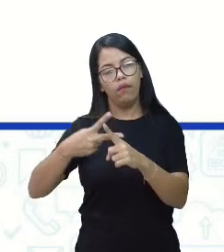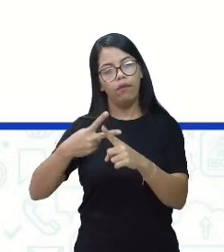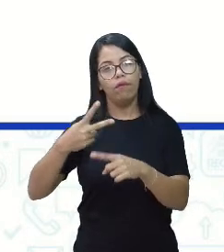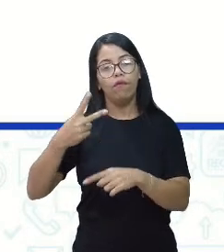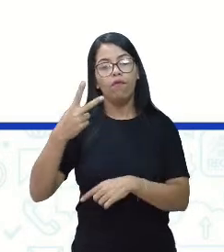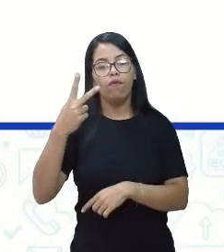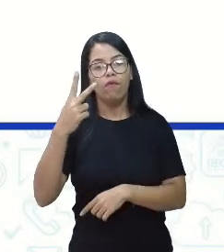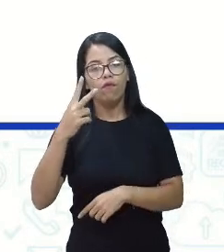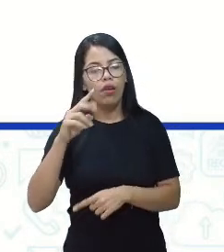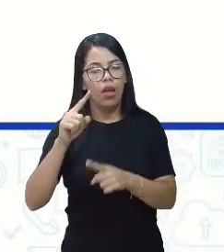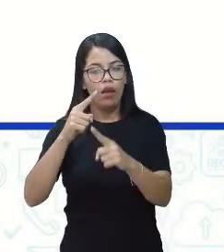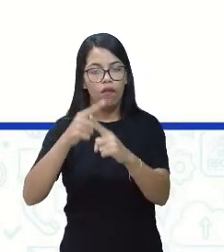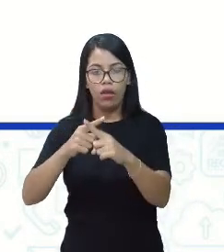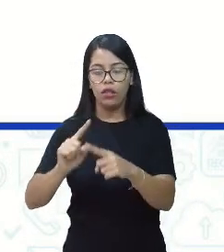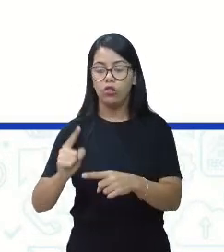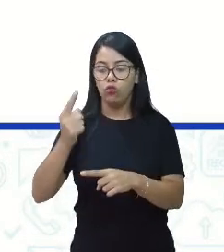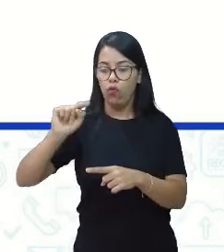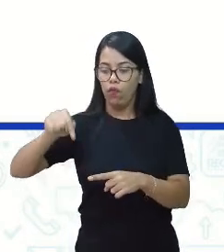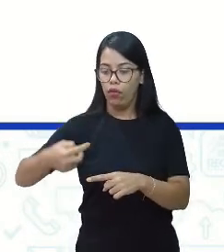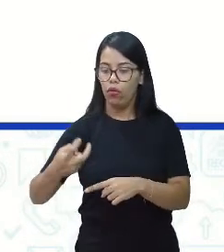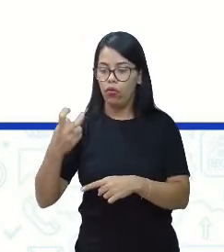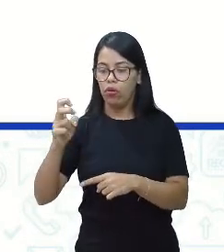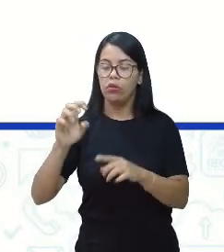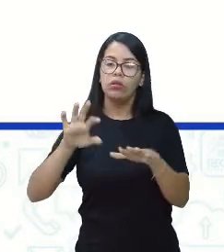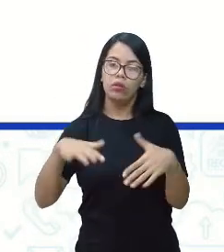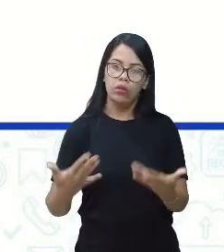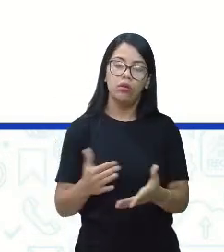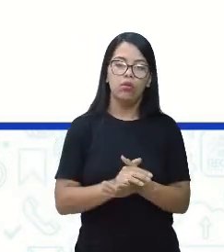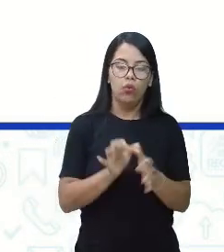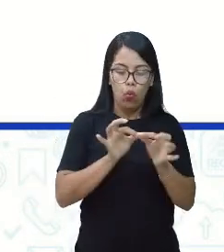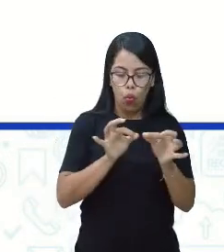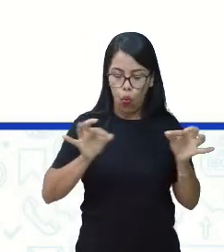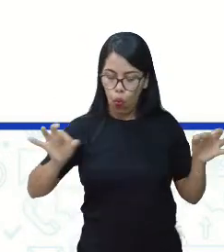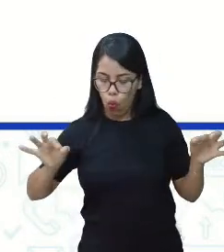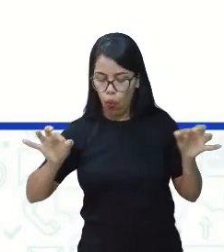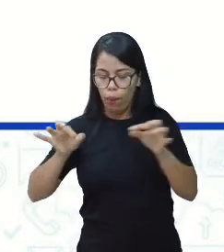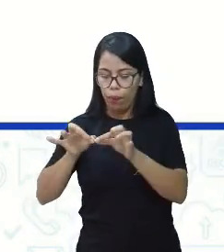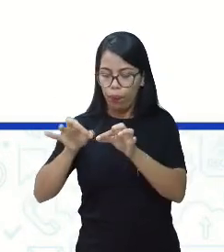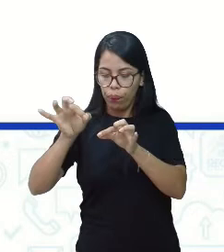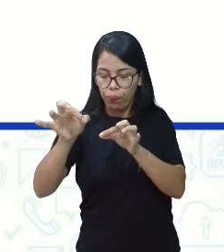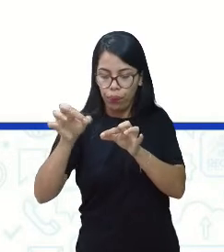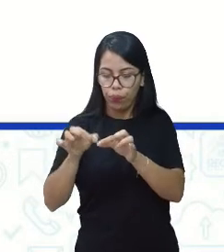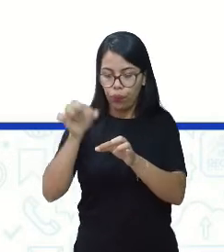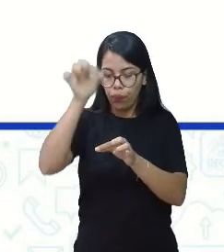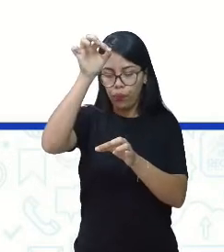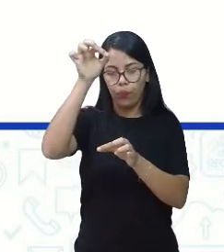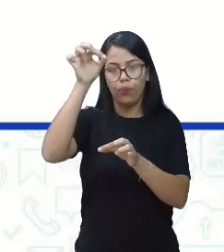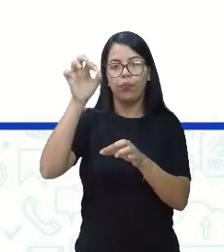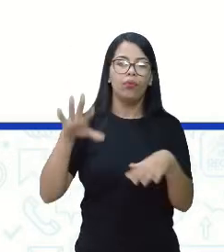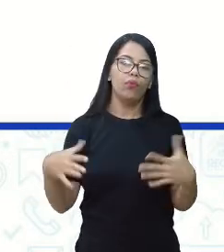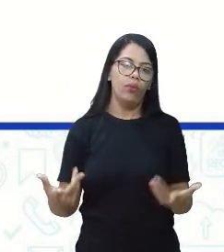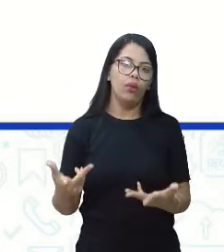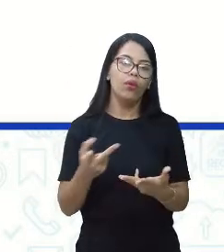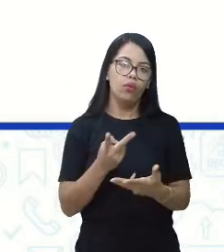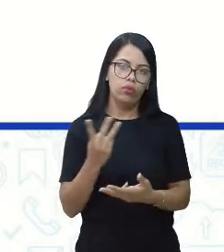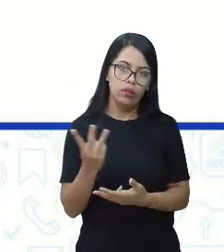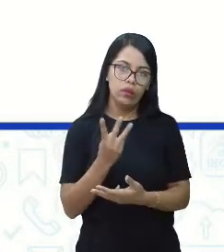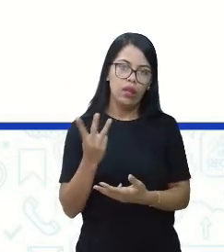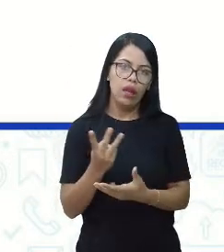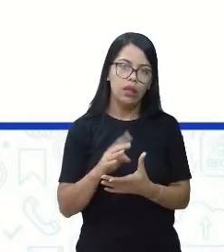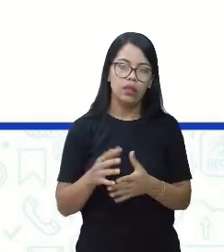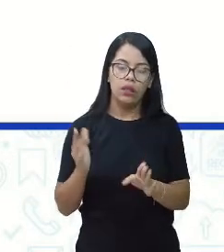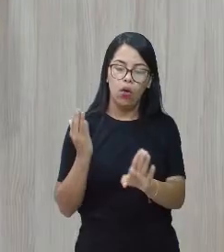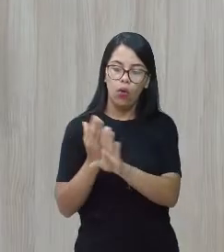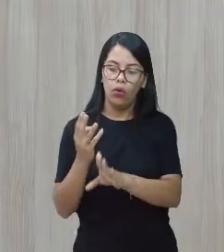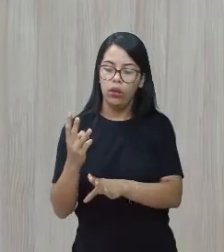1,5. Multiplica o comprimento pela largura, pela altura, e encontramos aí como resposta